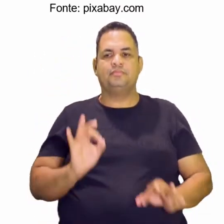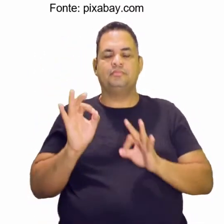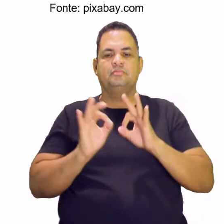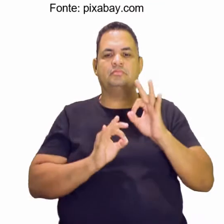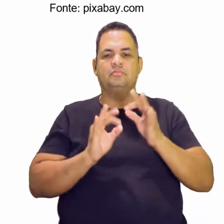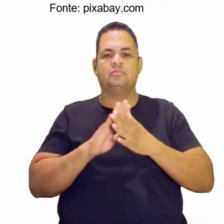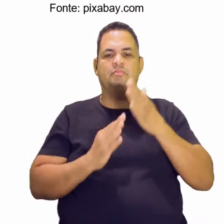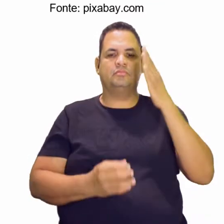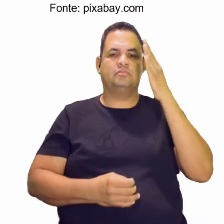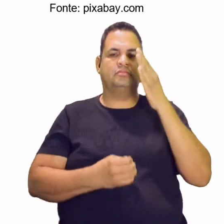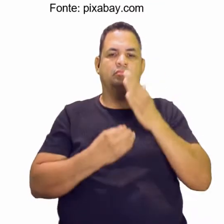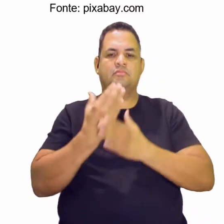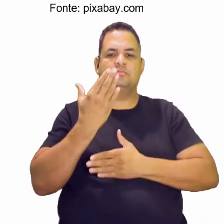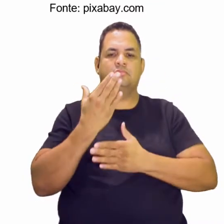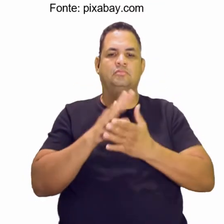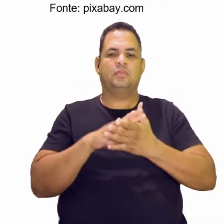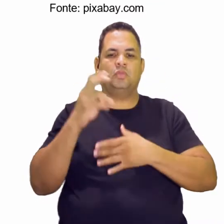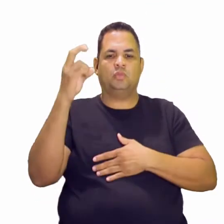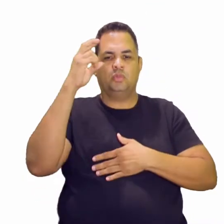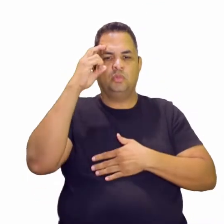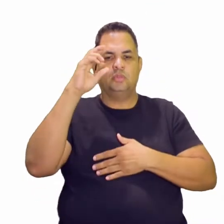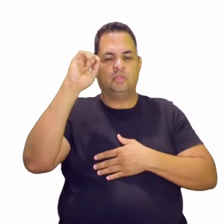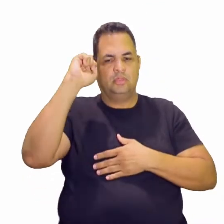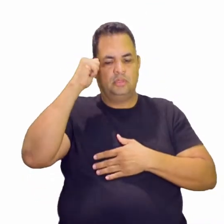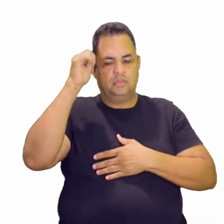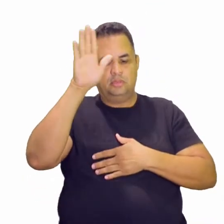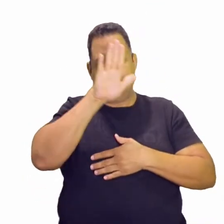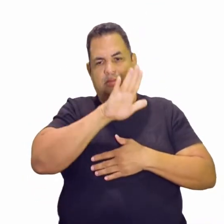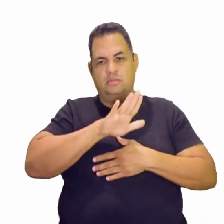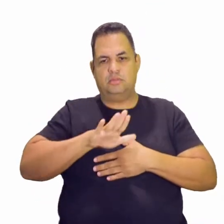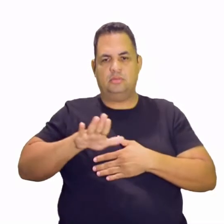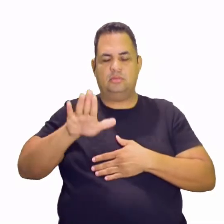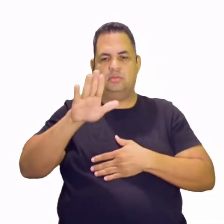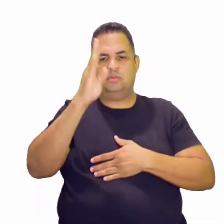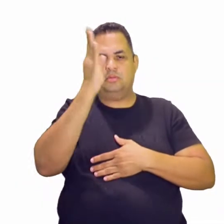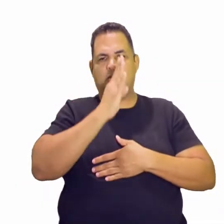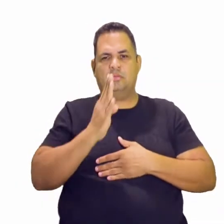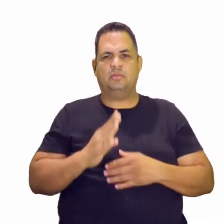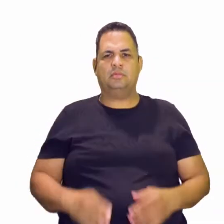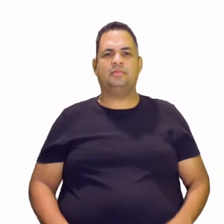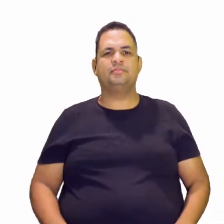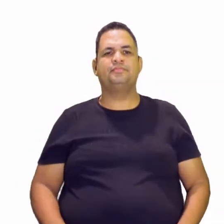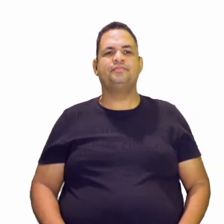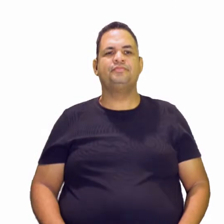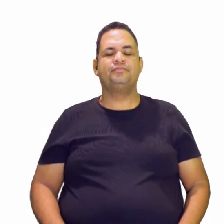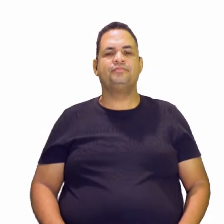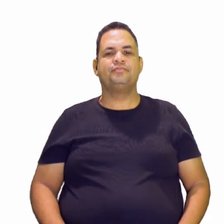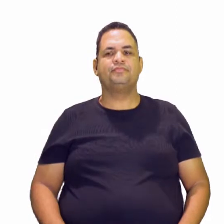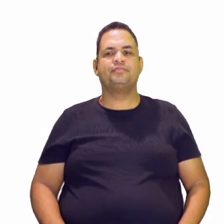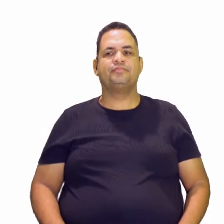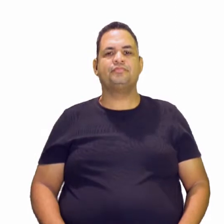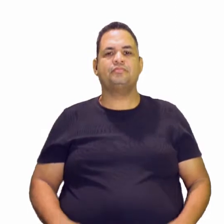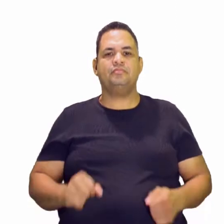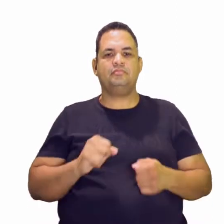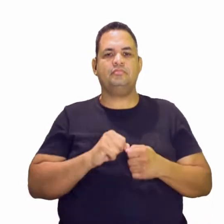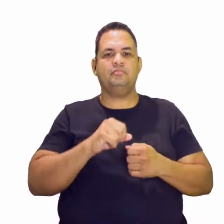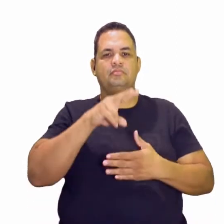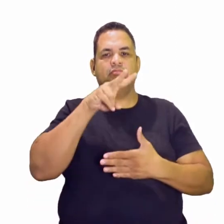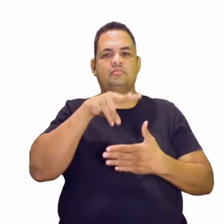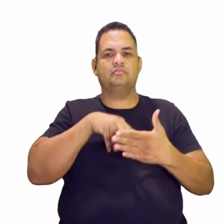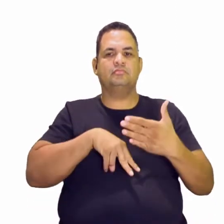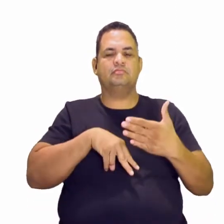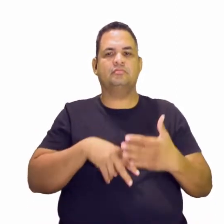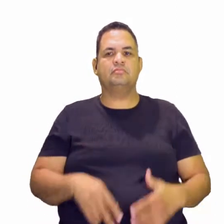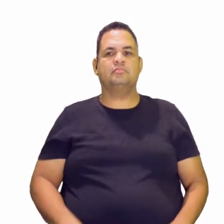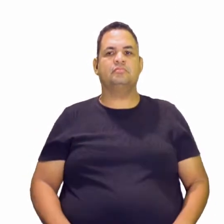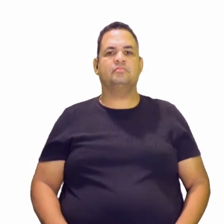a cultura afro-brasileira. Então, vamos para uma atividade. Vou fazer a leitura aqui da